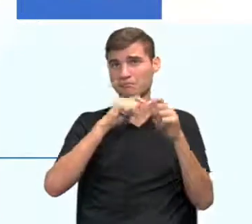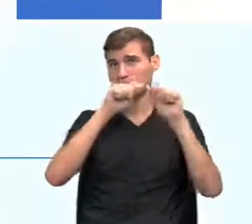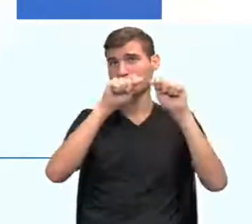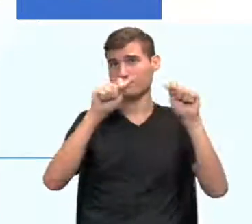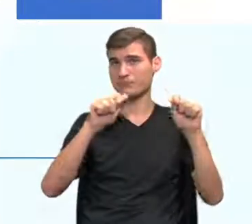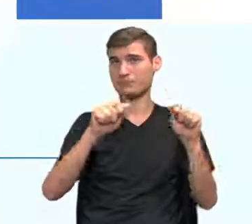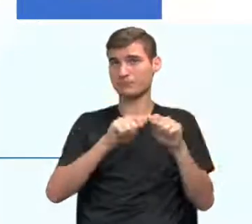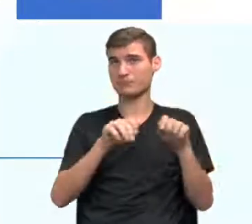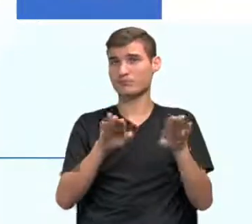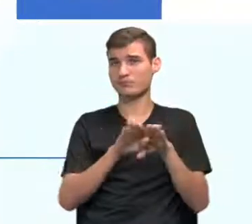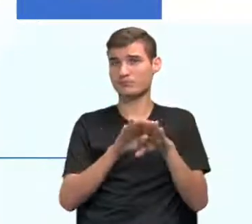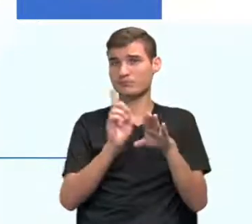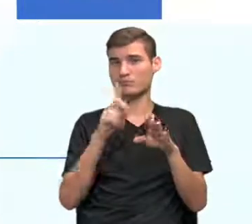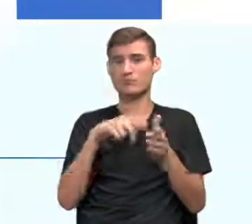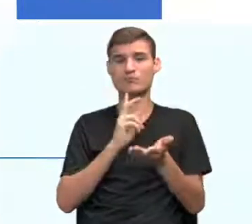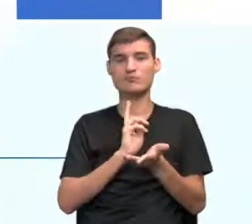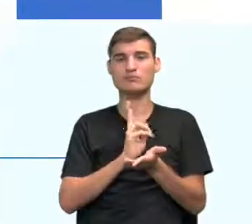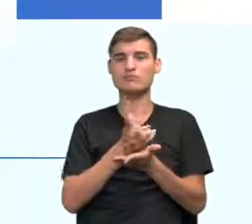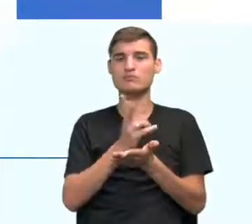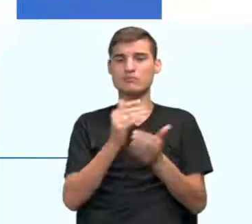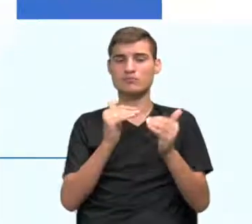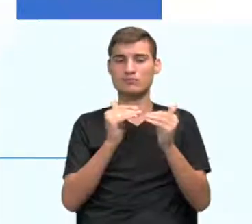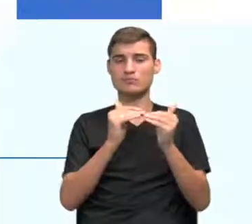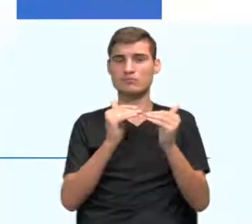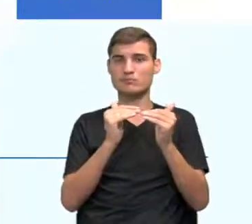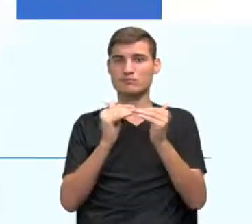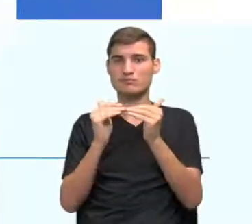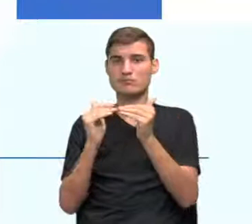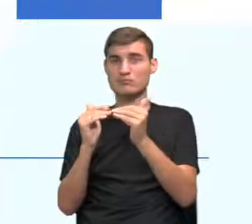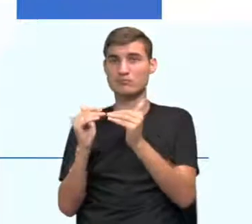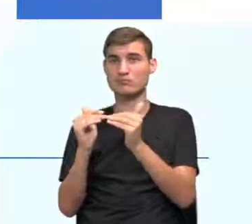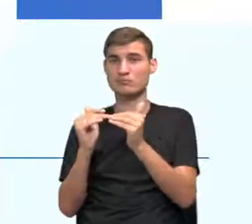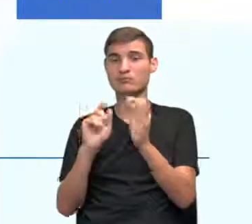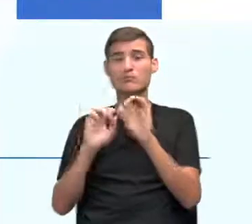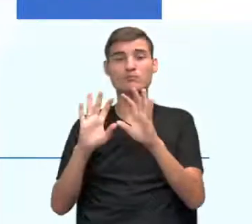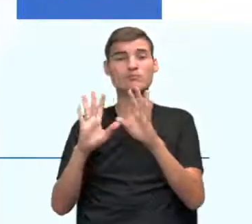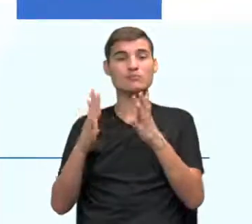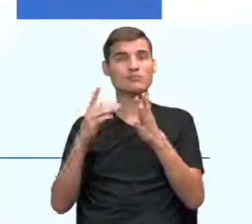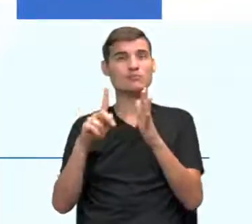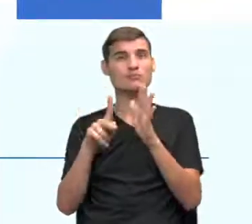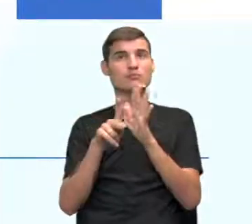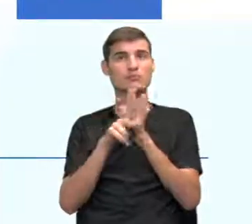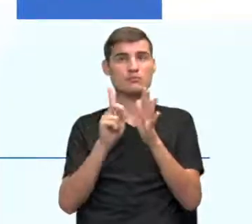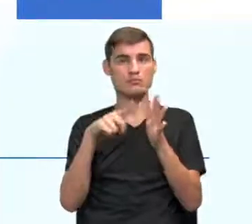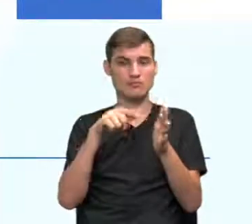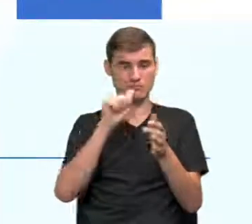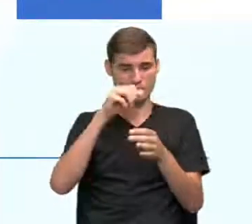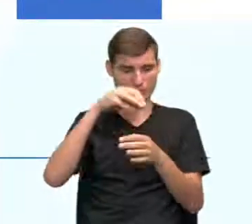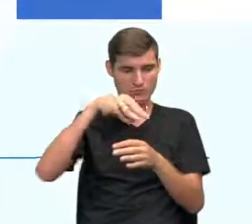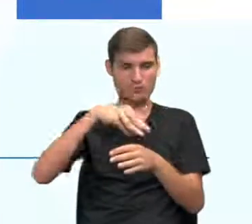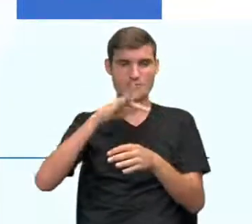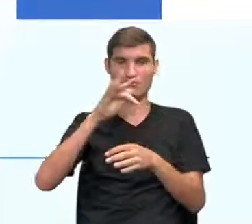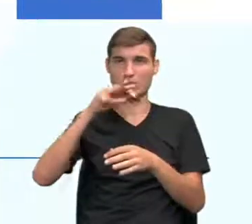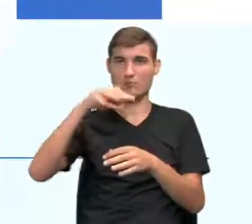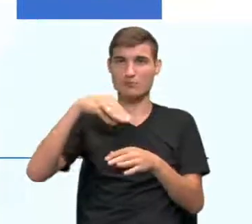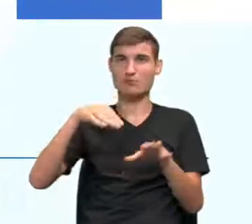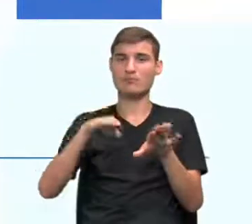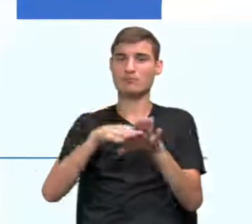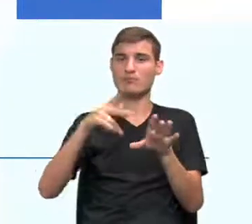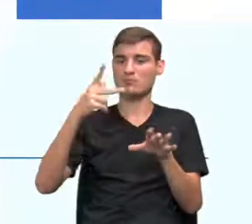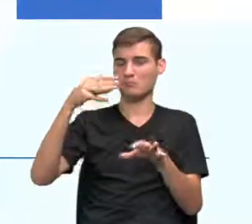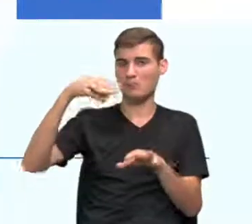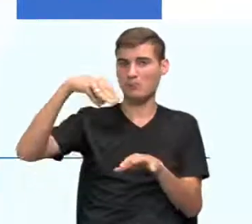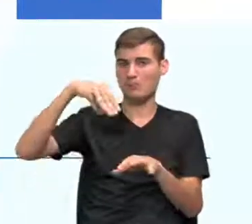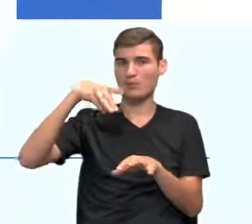uma informação contínua, perdão. Então, o que acontece? Eu posso ter as modulações AM, FM, PM, onde